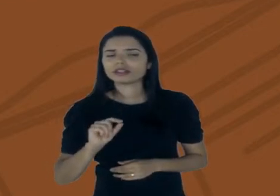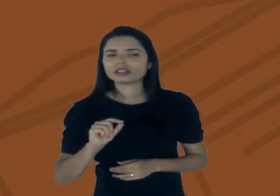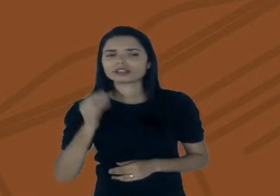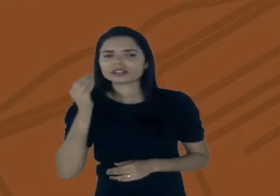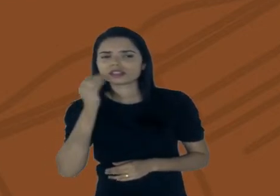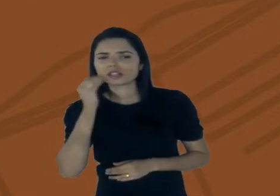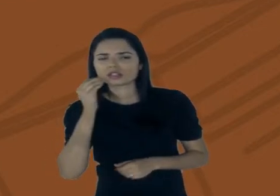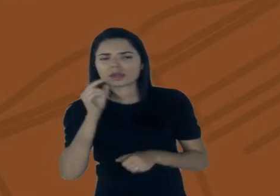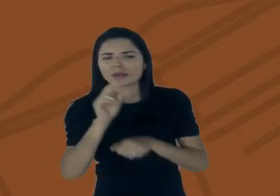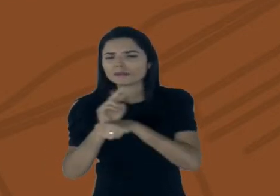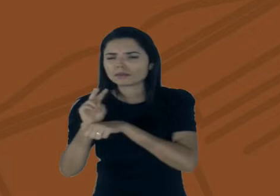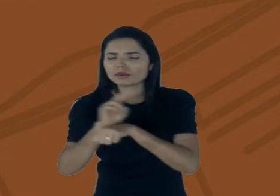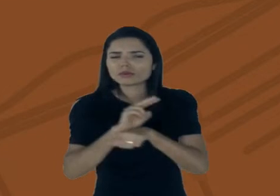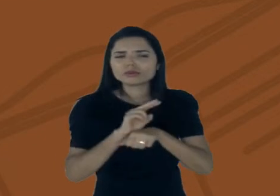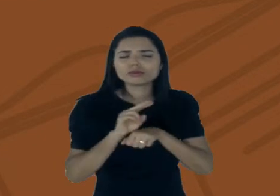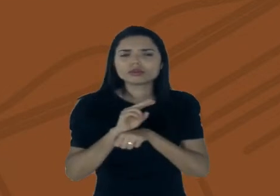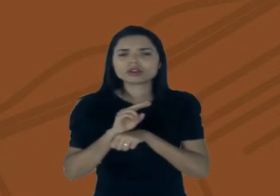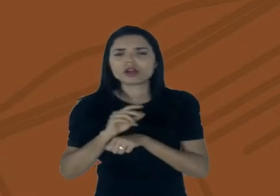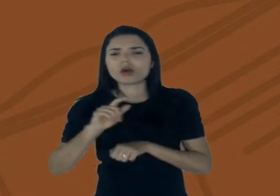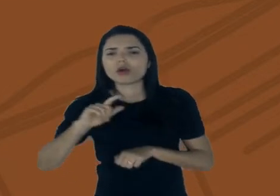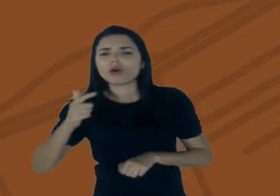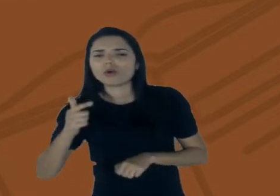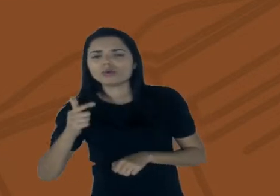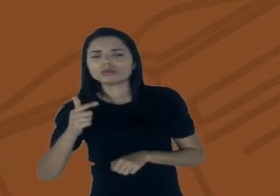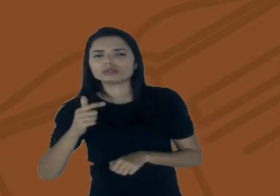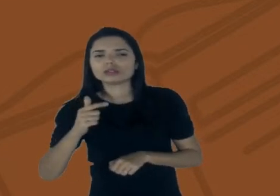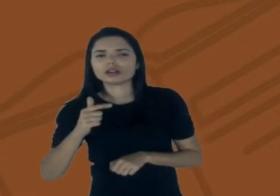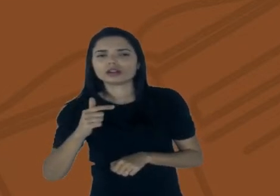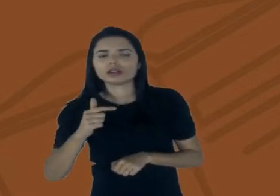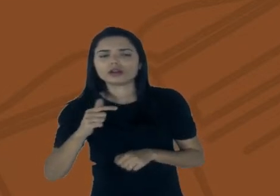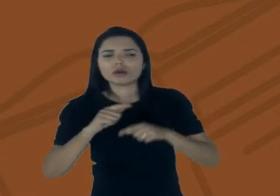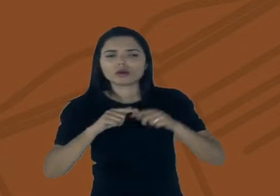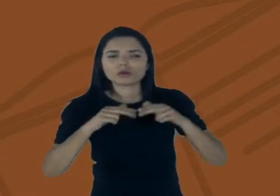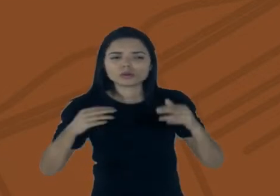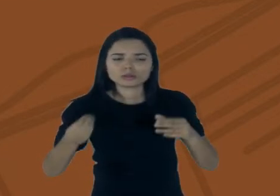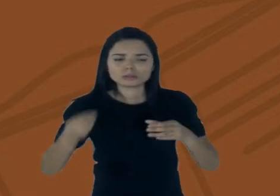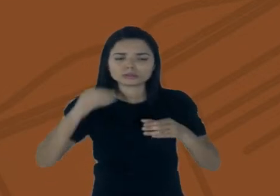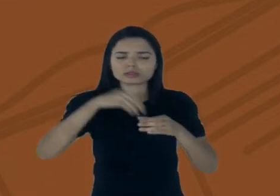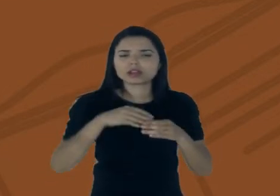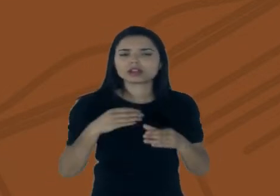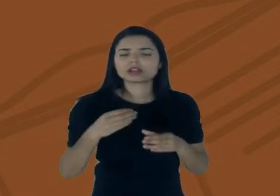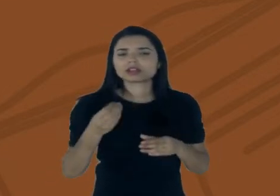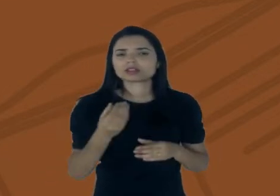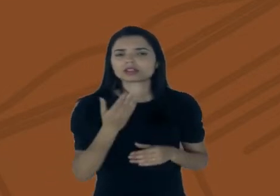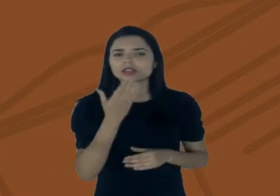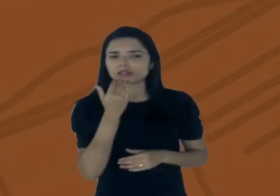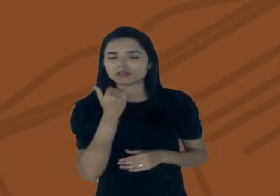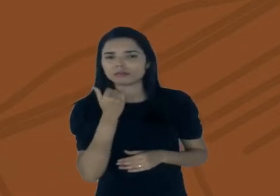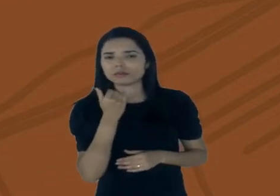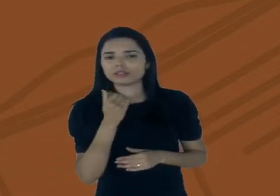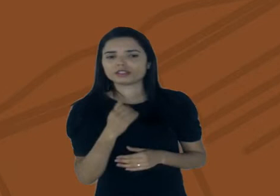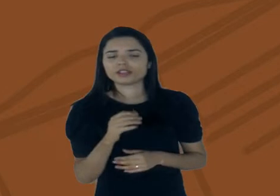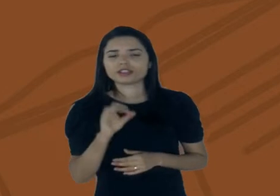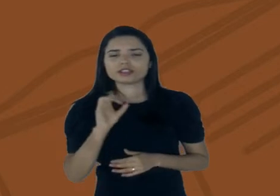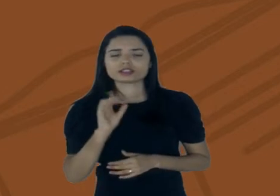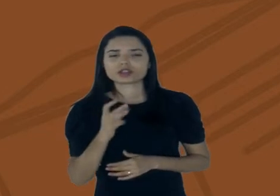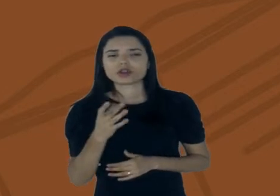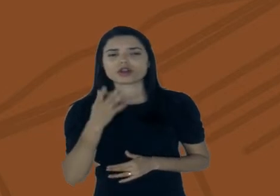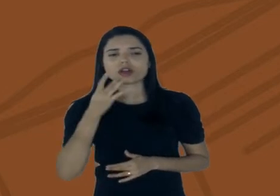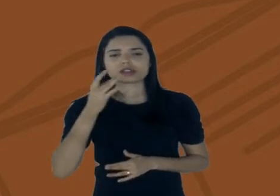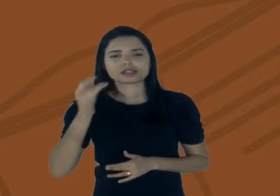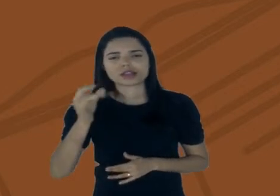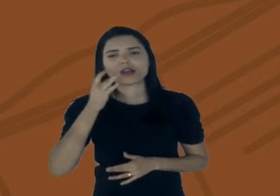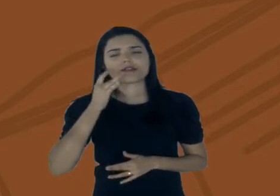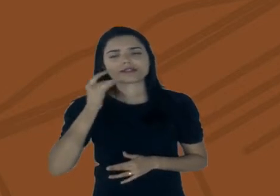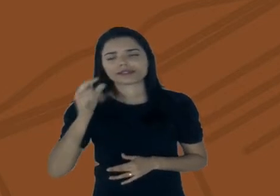gente sempre pensa, né? Meu Deus, essa comida está tão insossa, está sem gosto, vamos dar um pouquinho de sal. E aí a gente esquece que existem